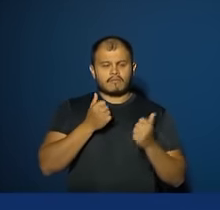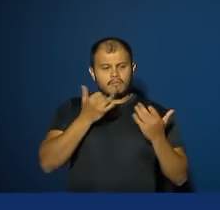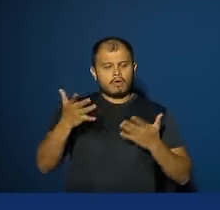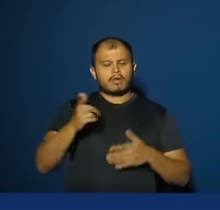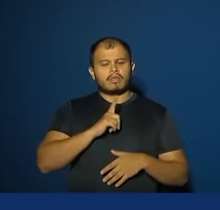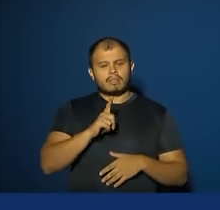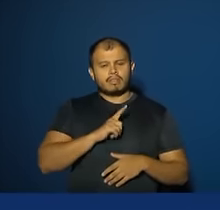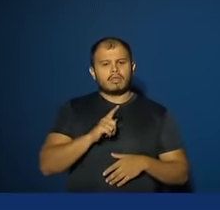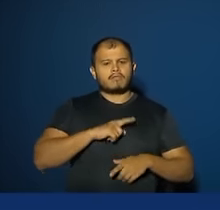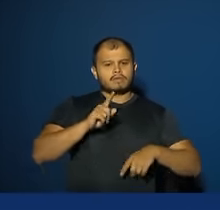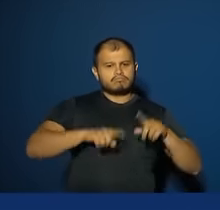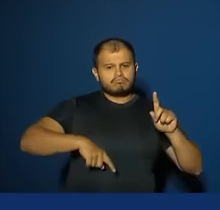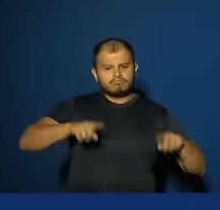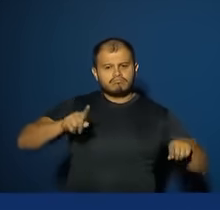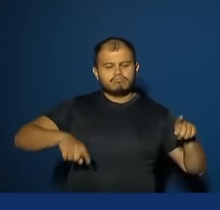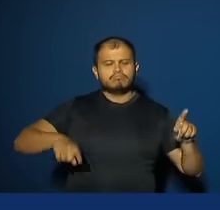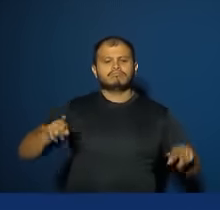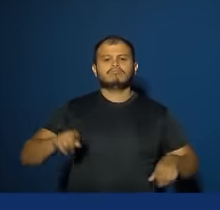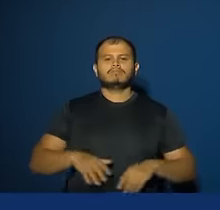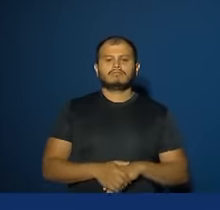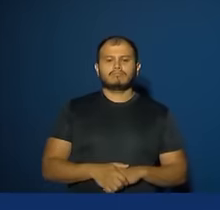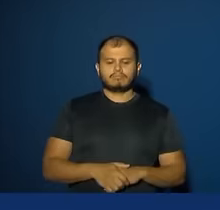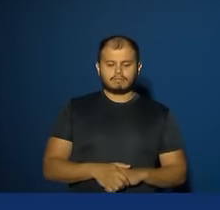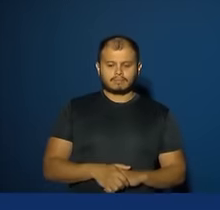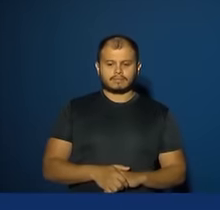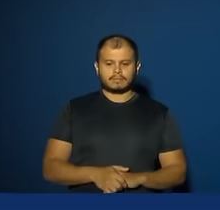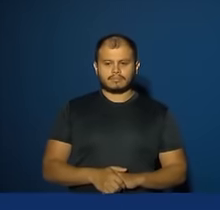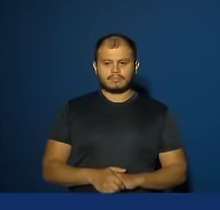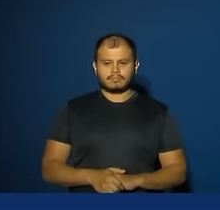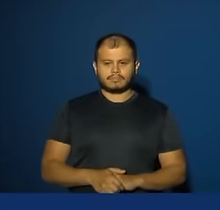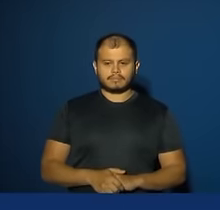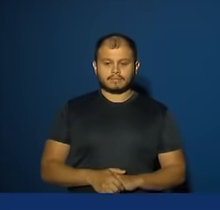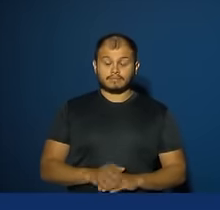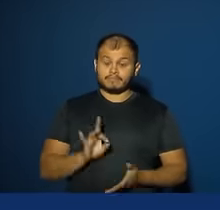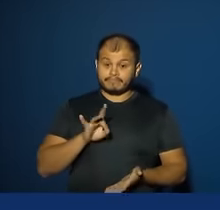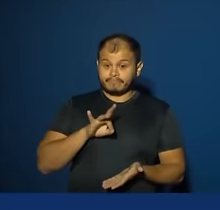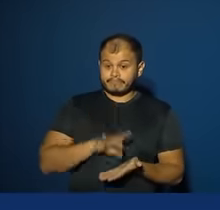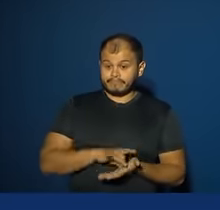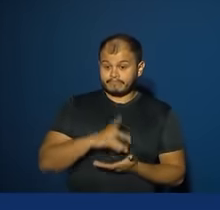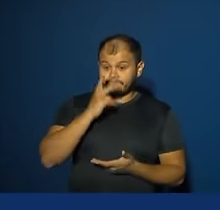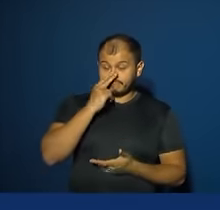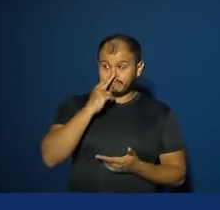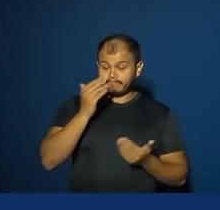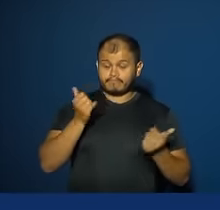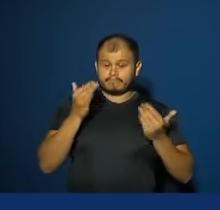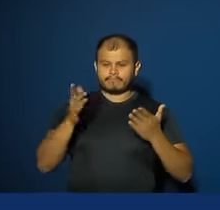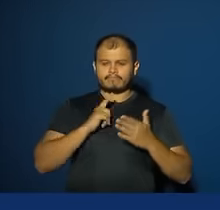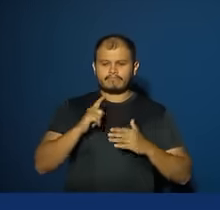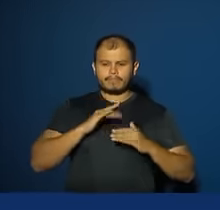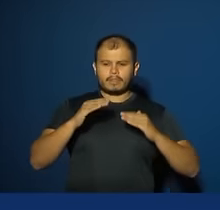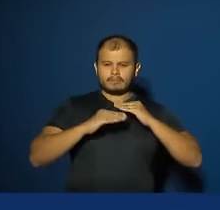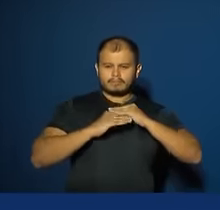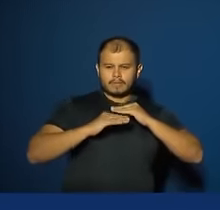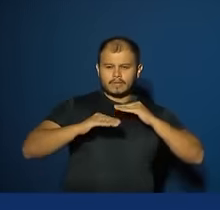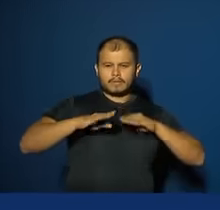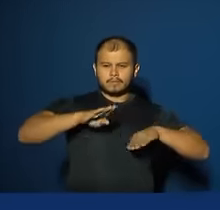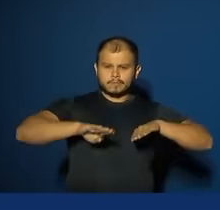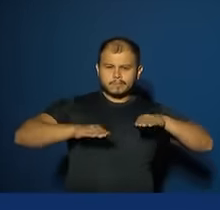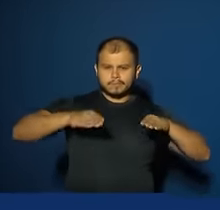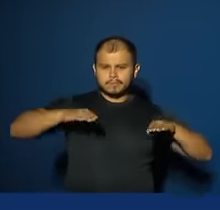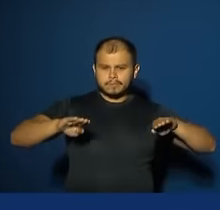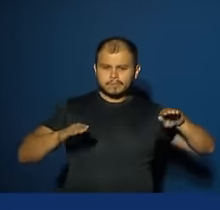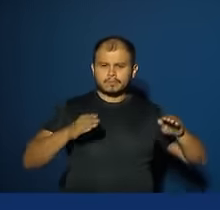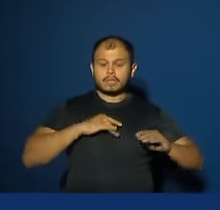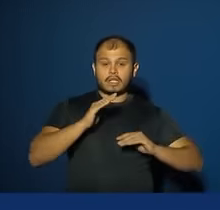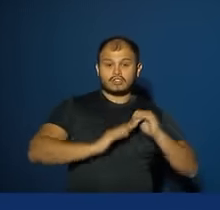também acima, não ajudou. A verdade é que a gente está vendo lá fora a simetria entre inflação